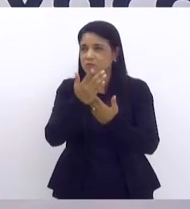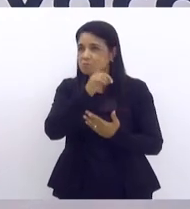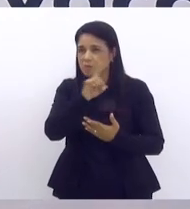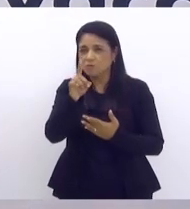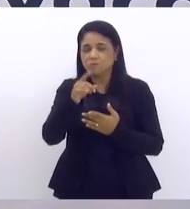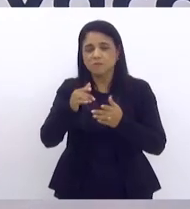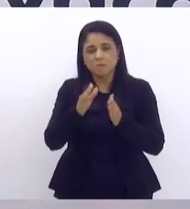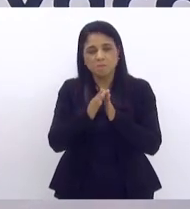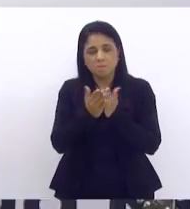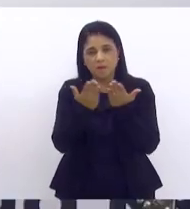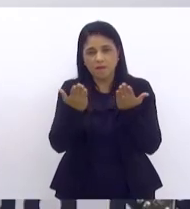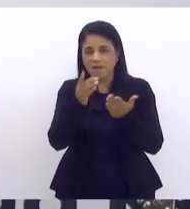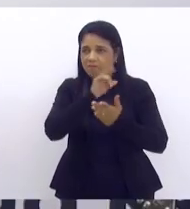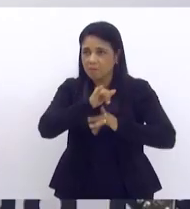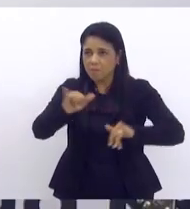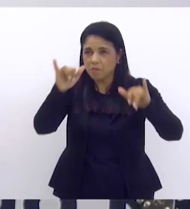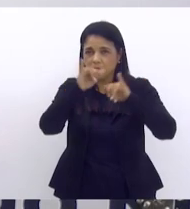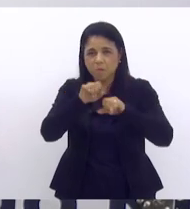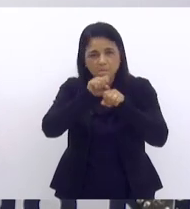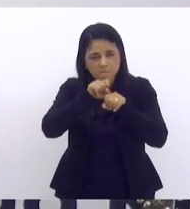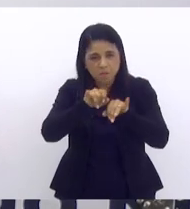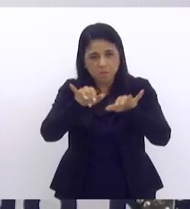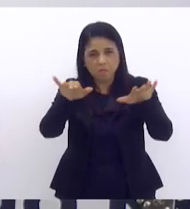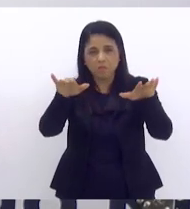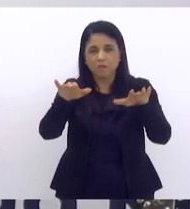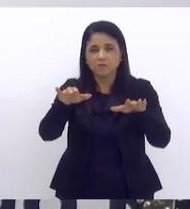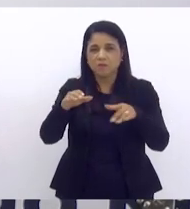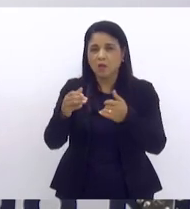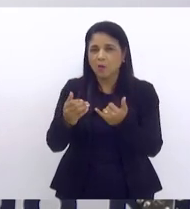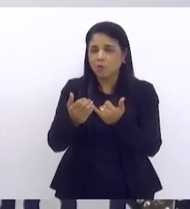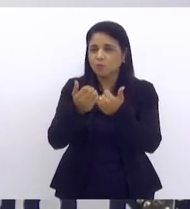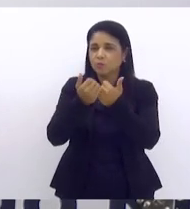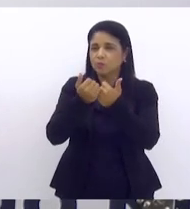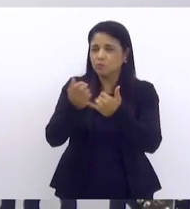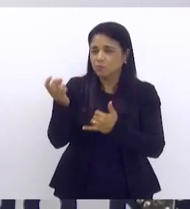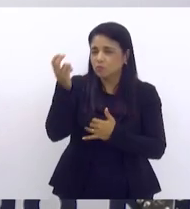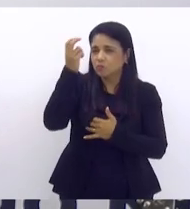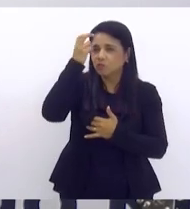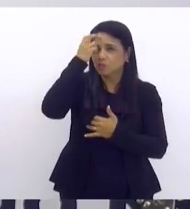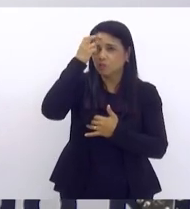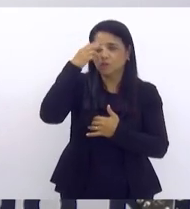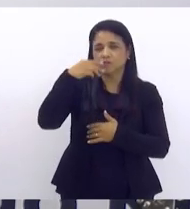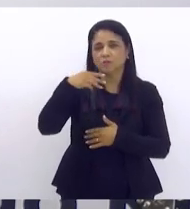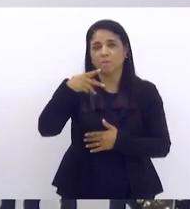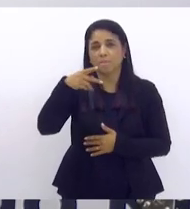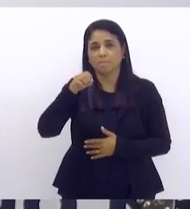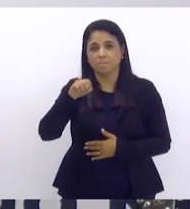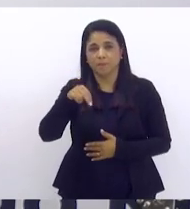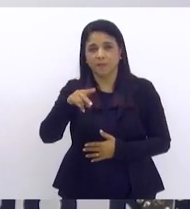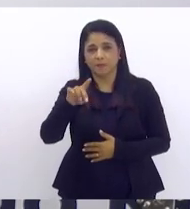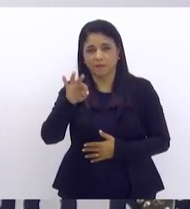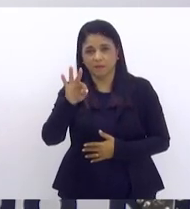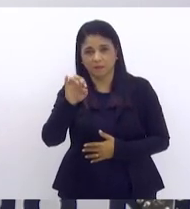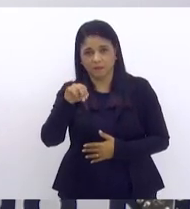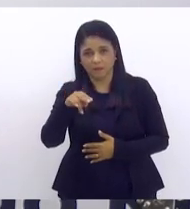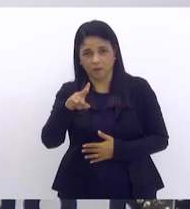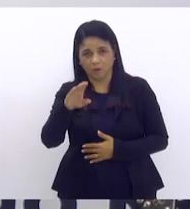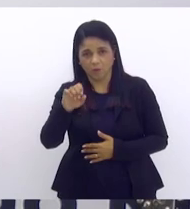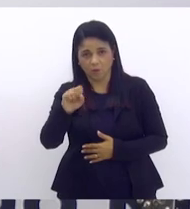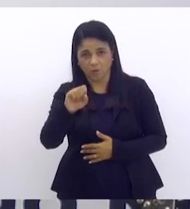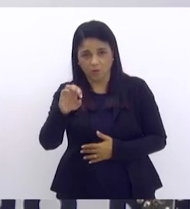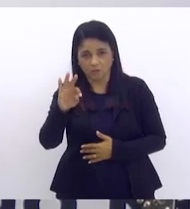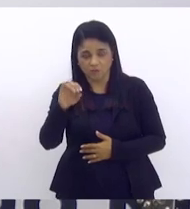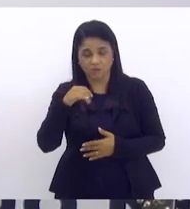tua palavra e da cultura de Pentecostes nesse amado estado do Rio de Janeiro, onde os seus